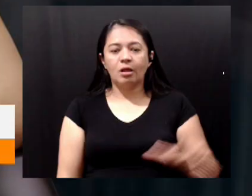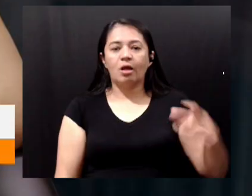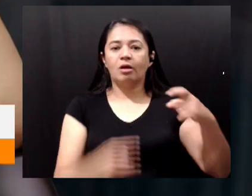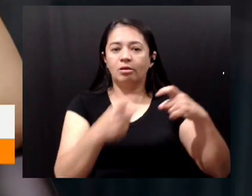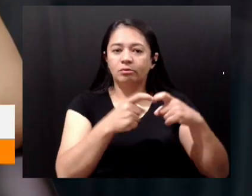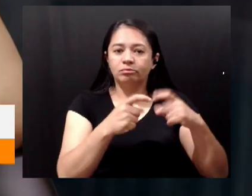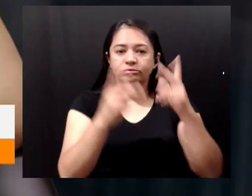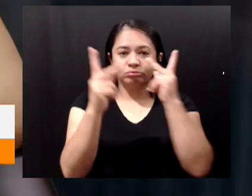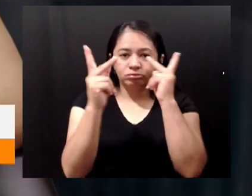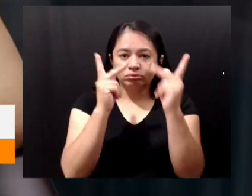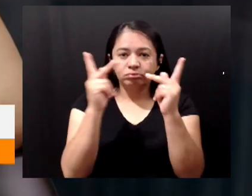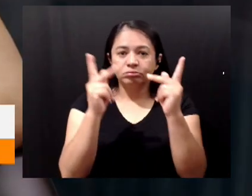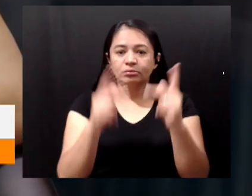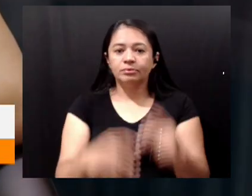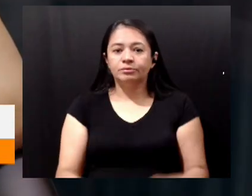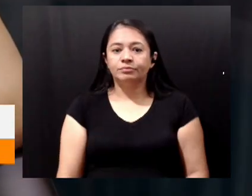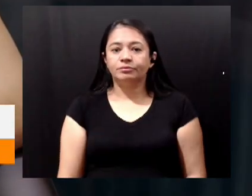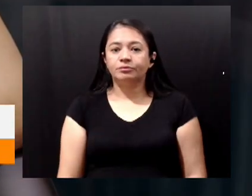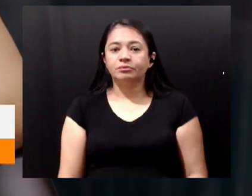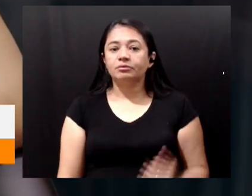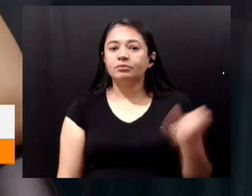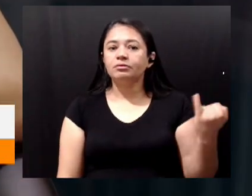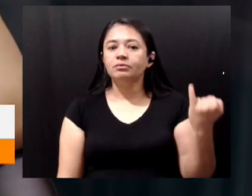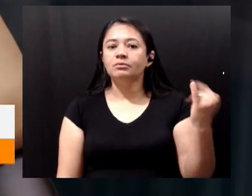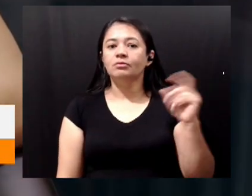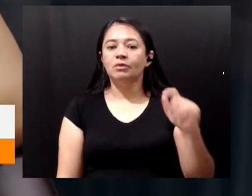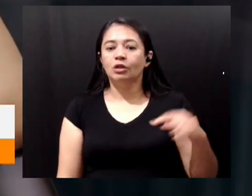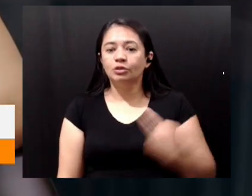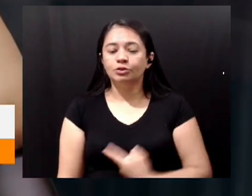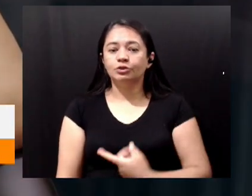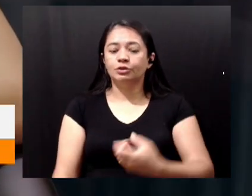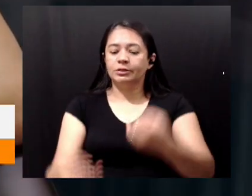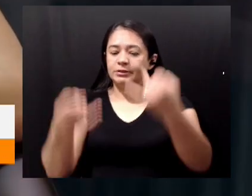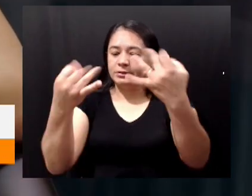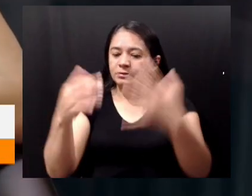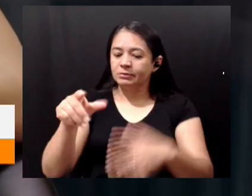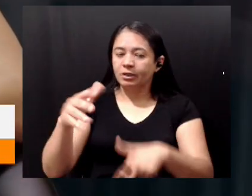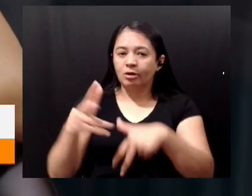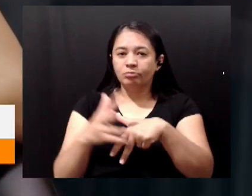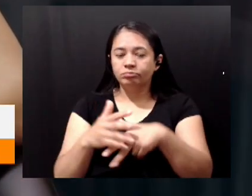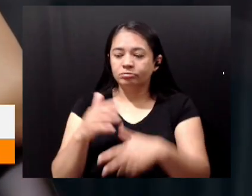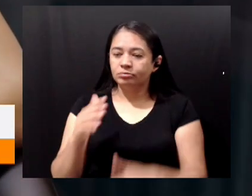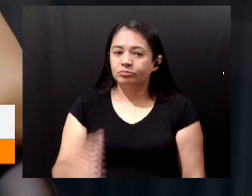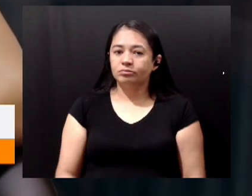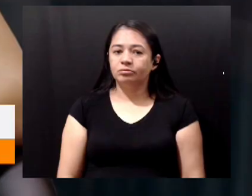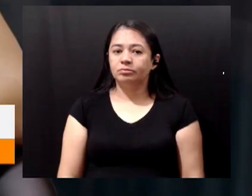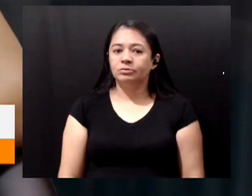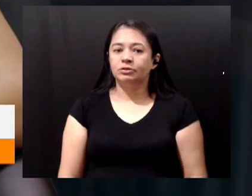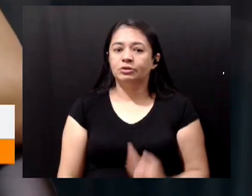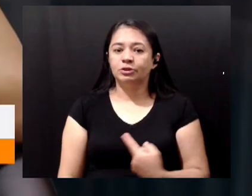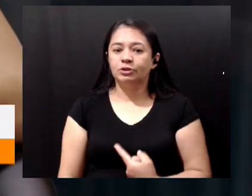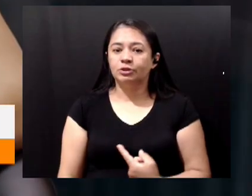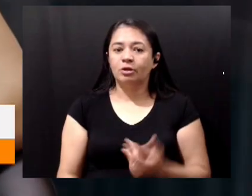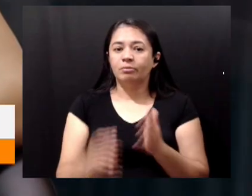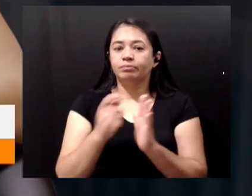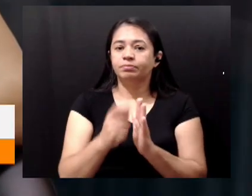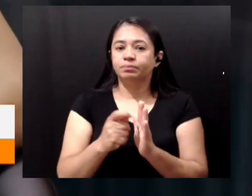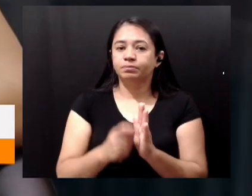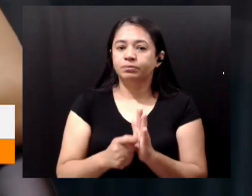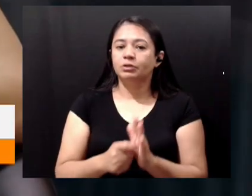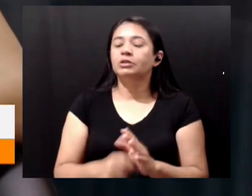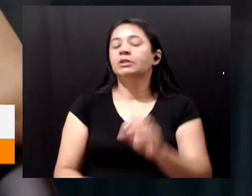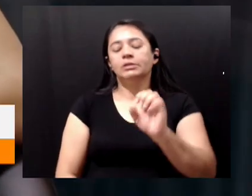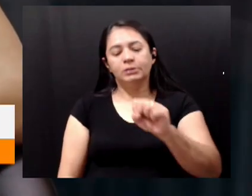que é muito importante a gente orientar o paciente desde o início. Não que a gente não prescreva benzodiazepínico, Uhum. nós